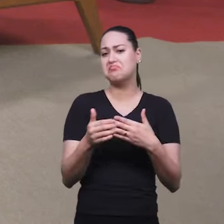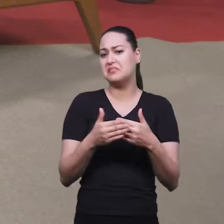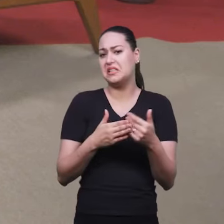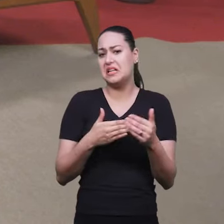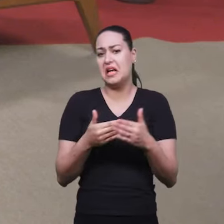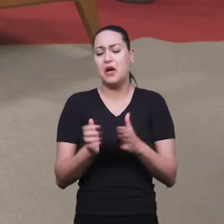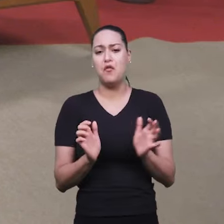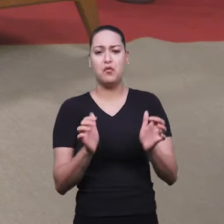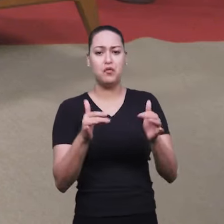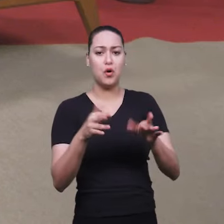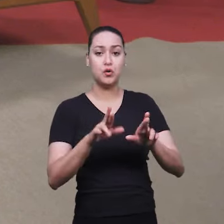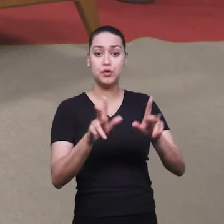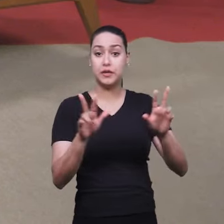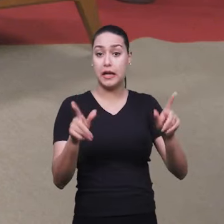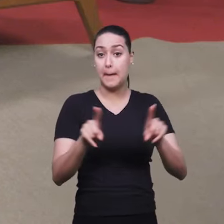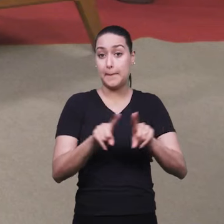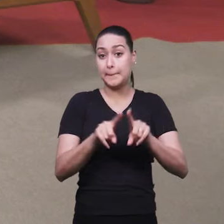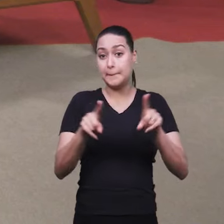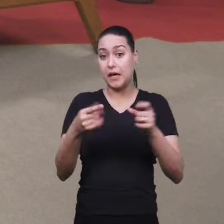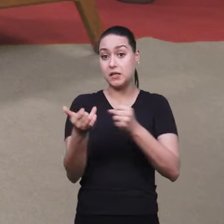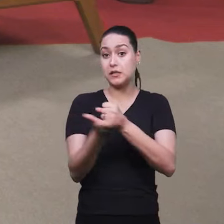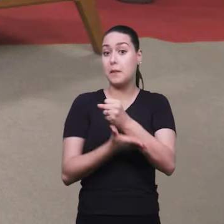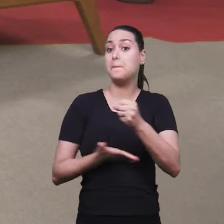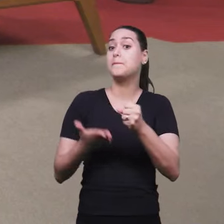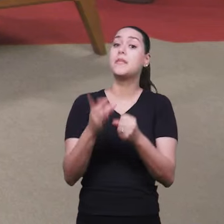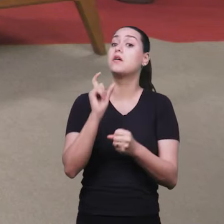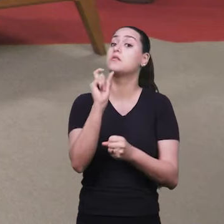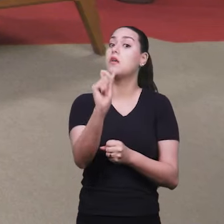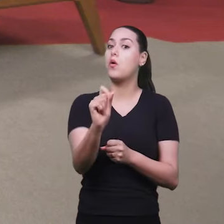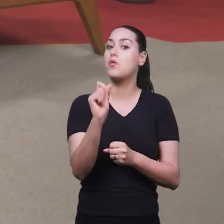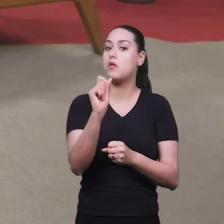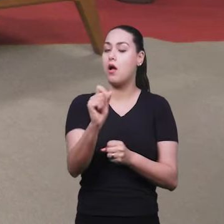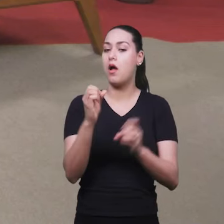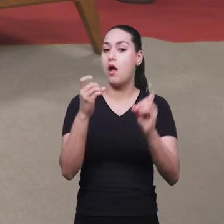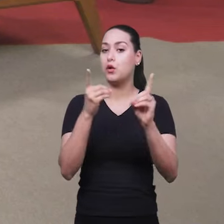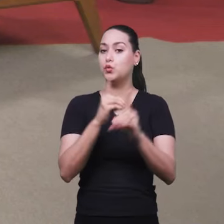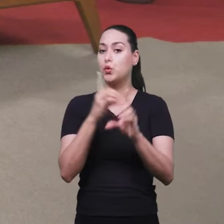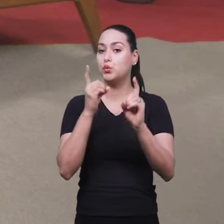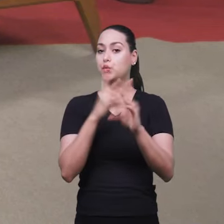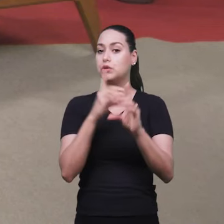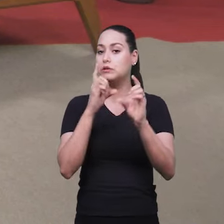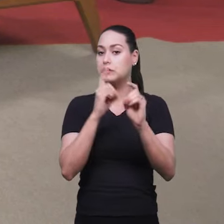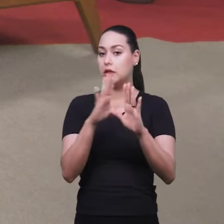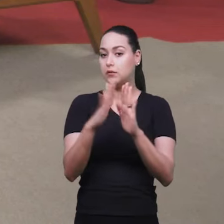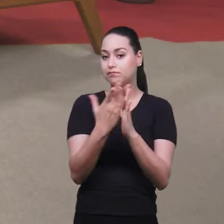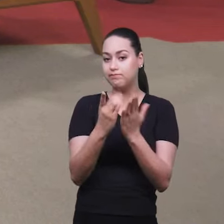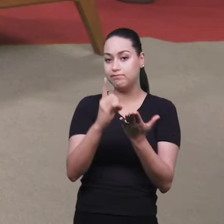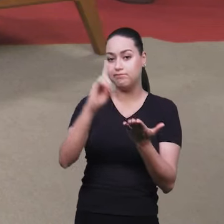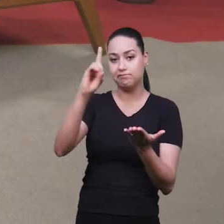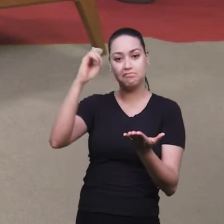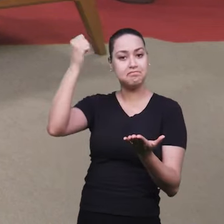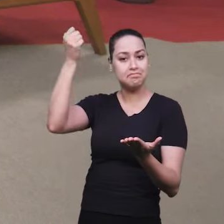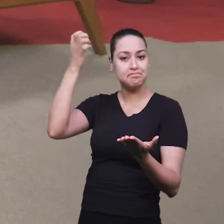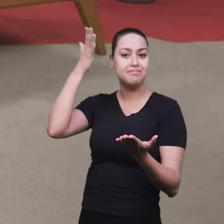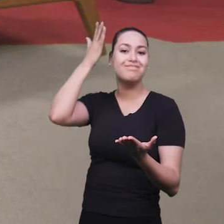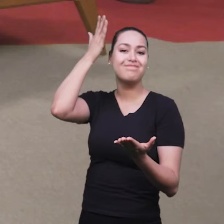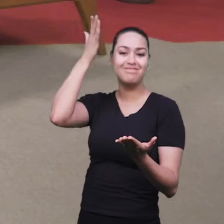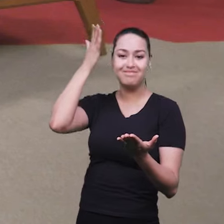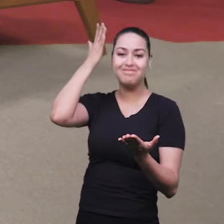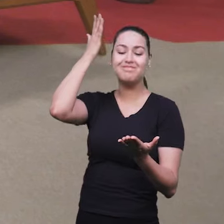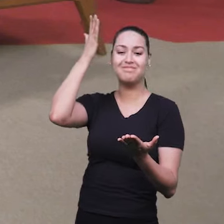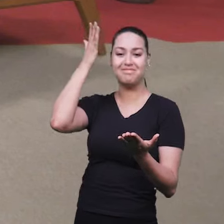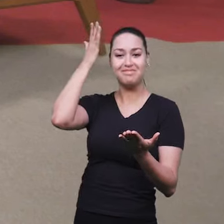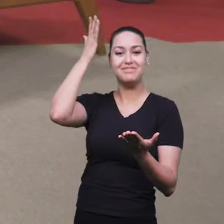para arqueologia, mas a gente está aqui fazendo um programa fundamentalmente estruturado na palavra